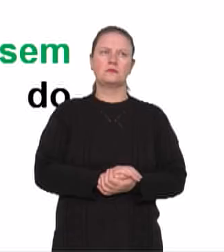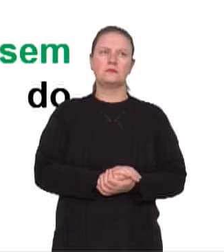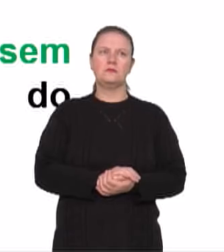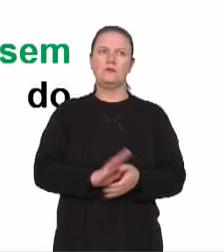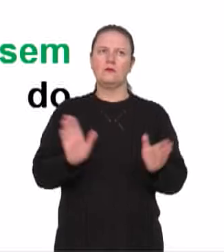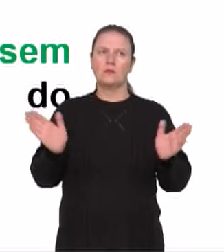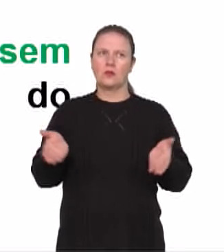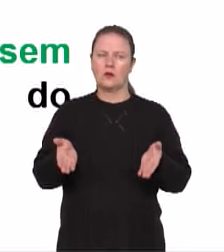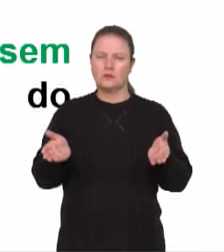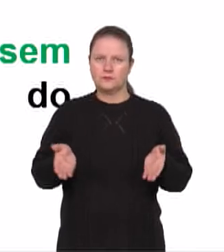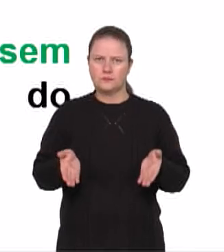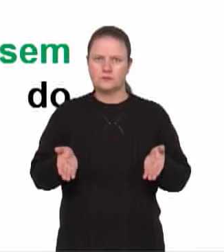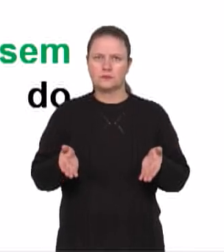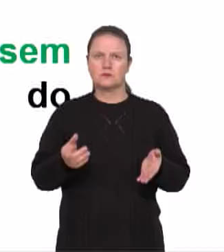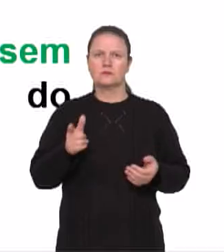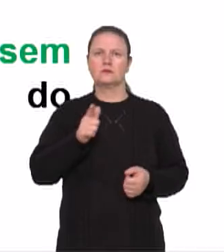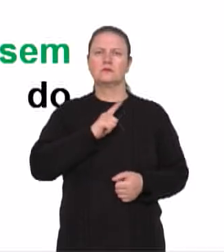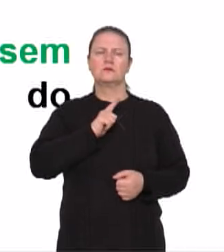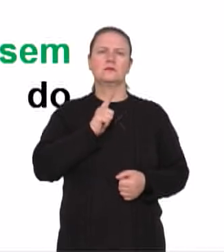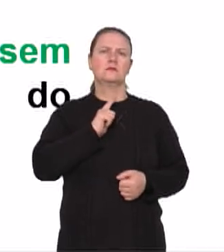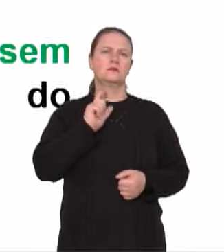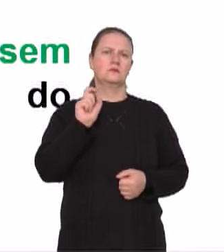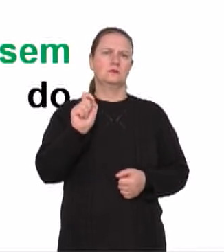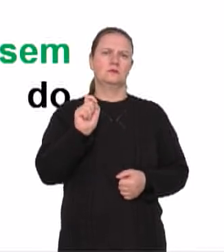A gente tem, então...